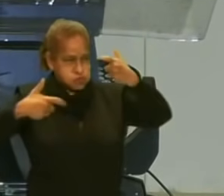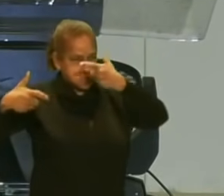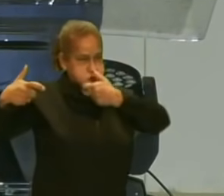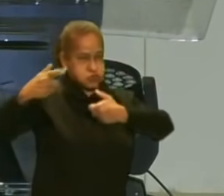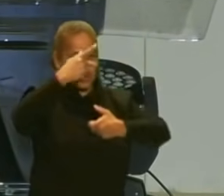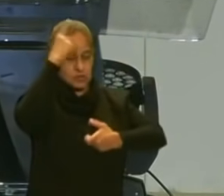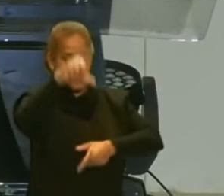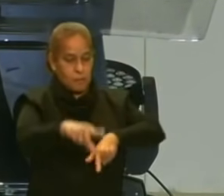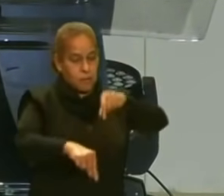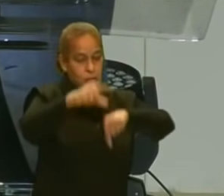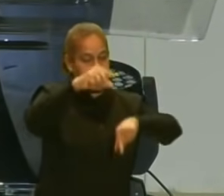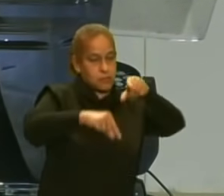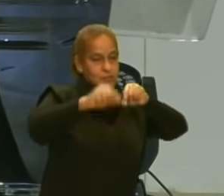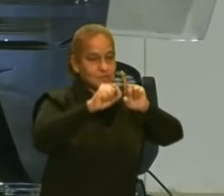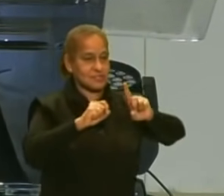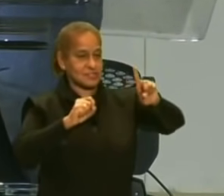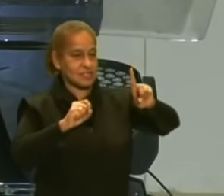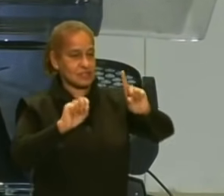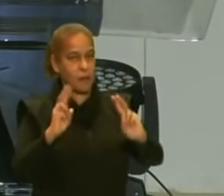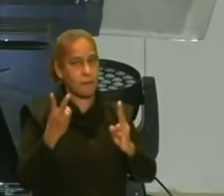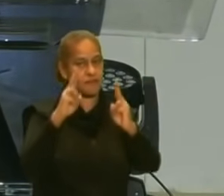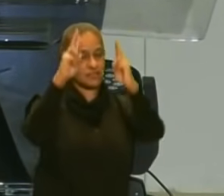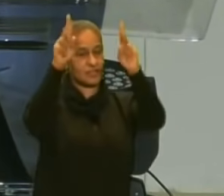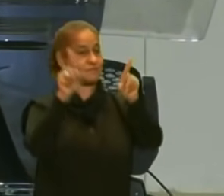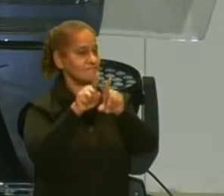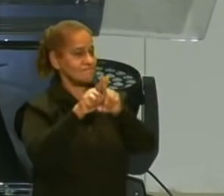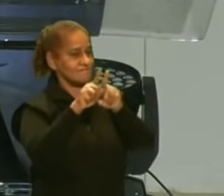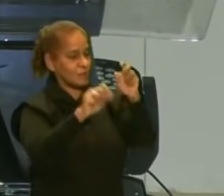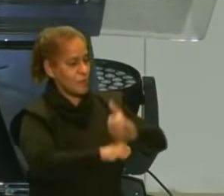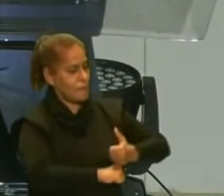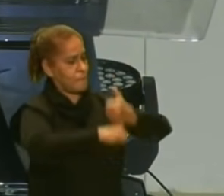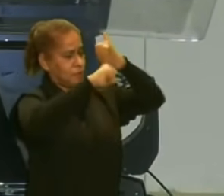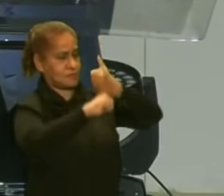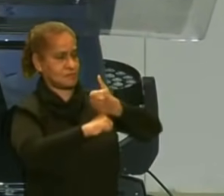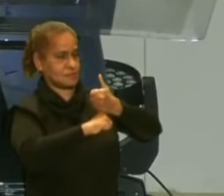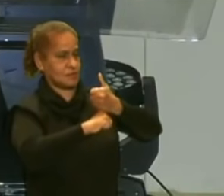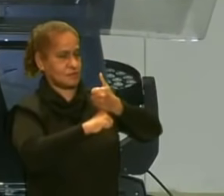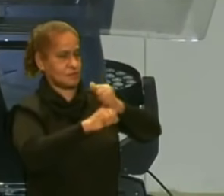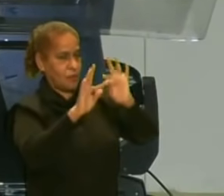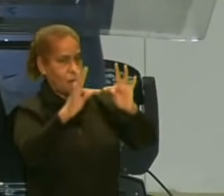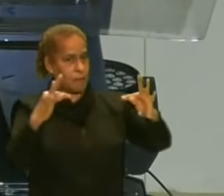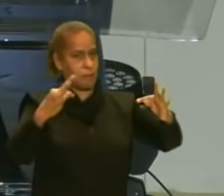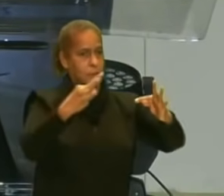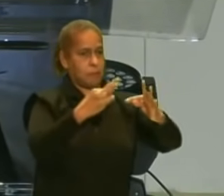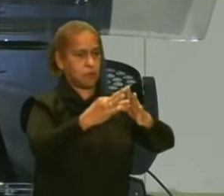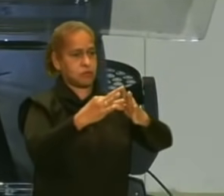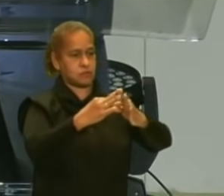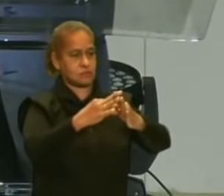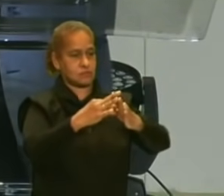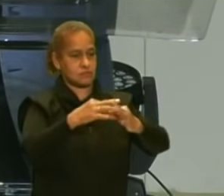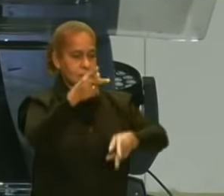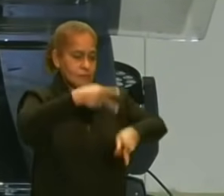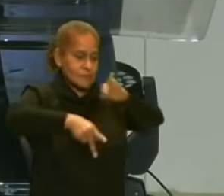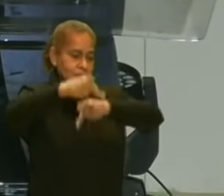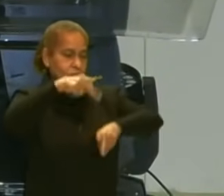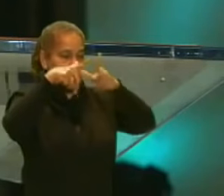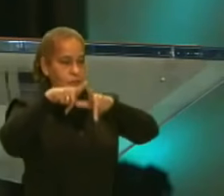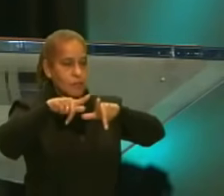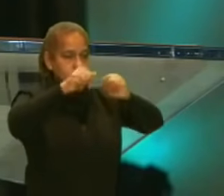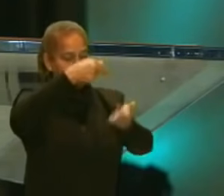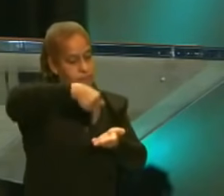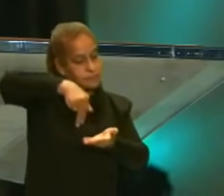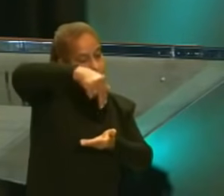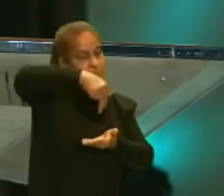e vencê-los, e foi-lhe dada autoridade sobre toda tribo, povo, língua e